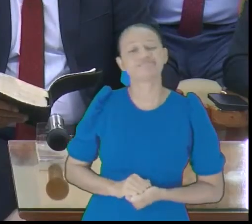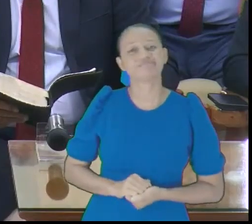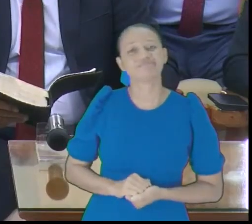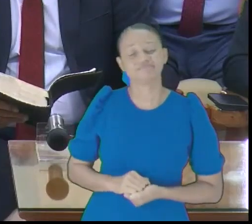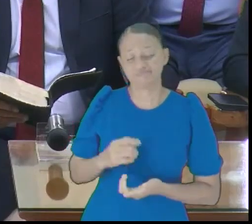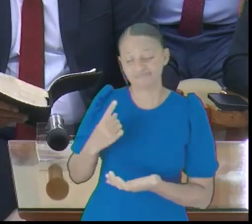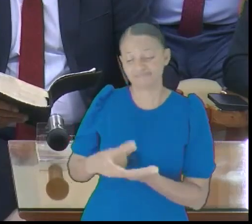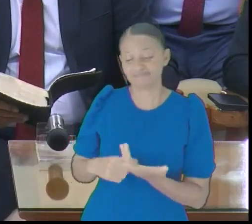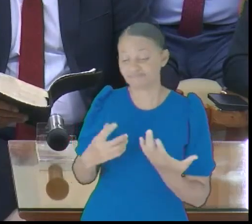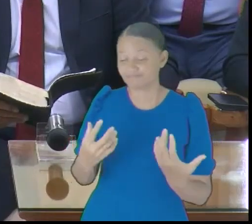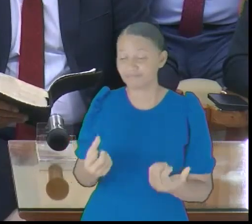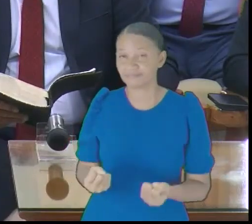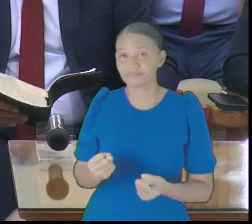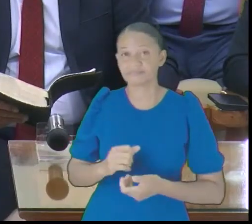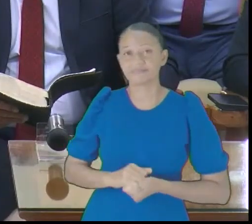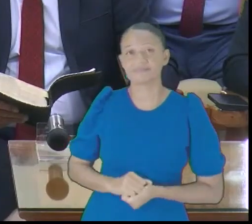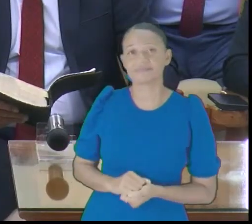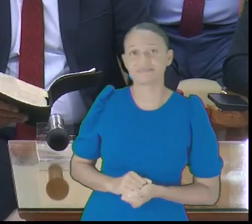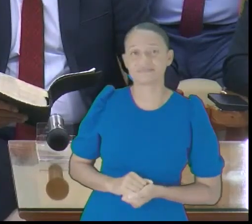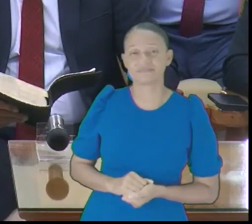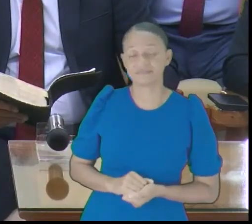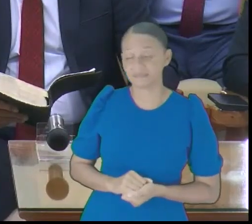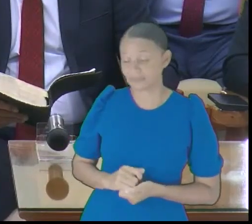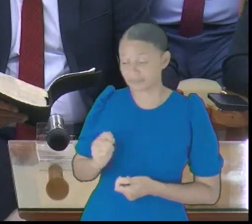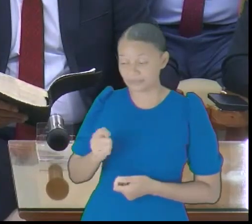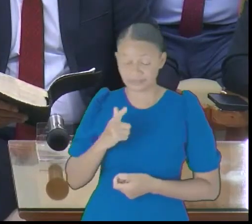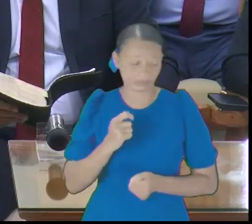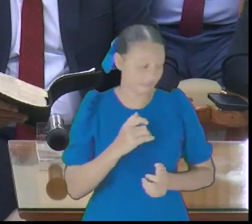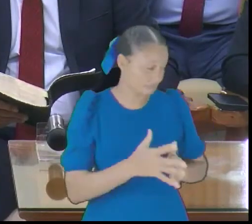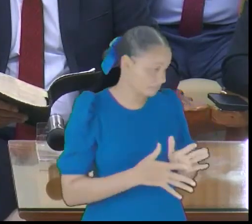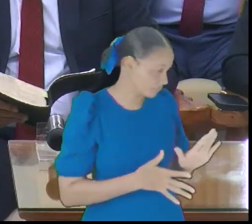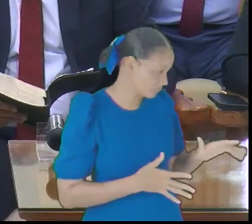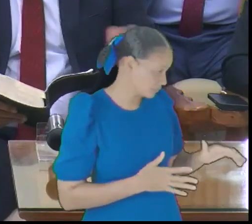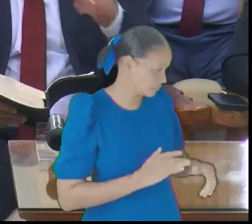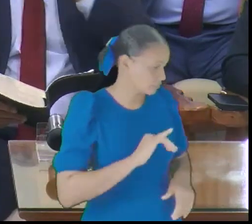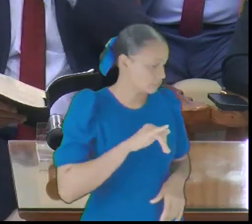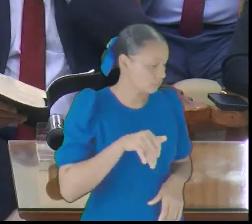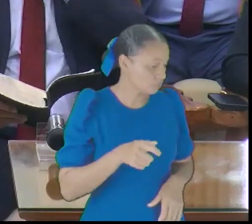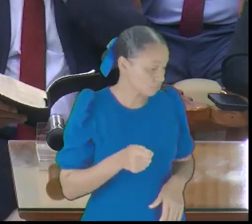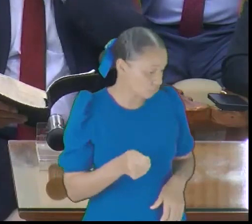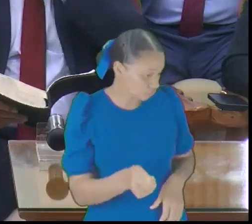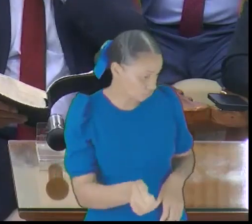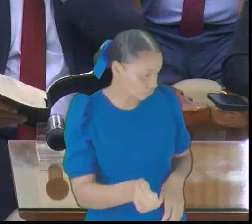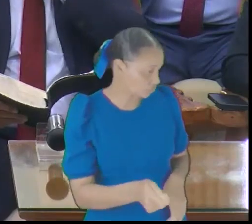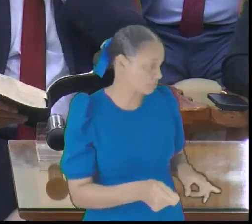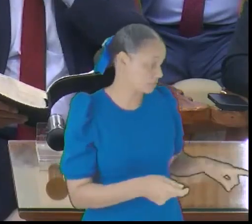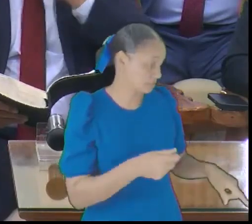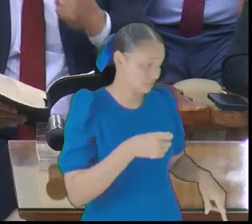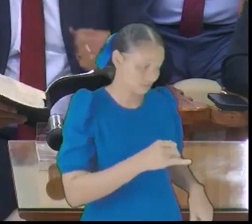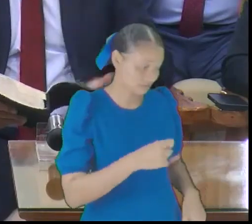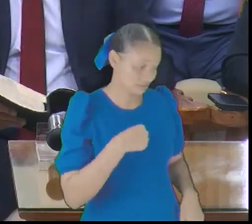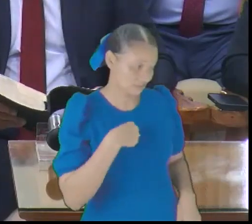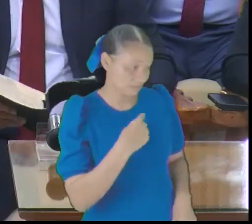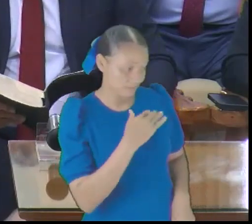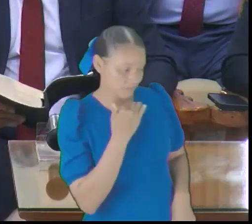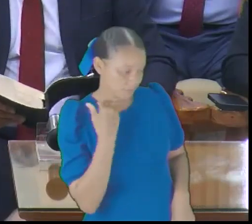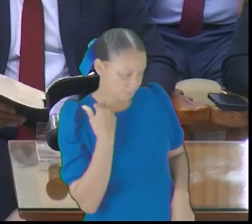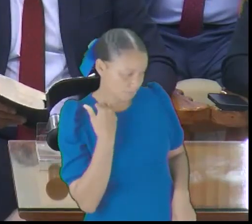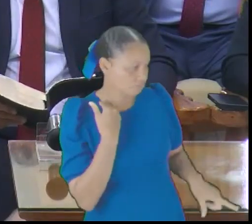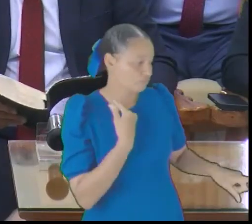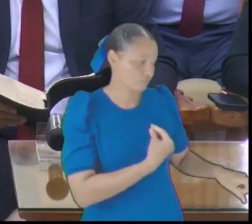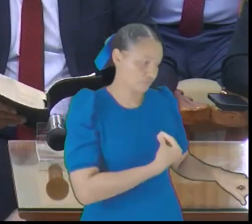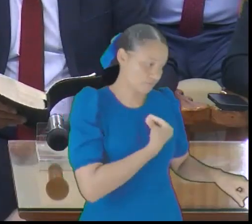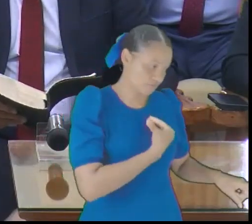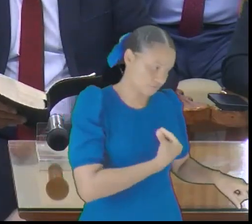E o acordo foi, Davi disse para Jonatas, se eu morrer e você